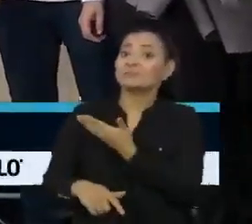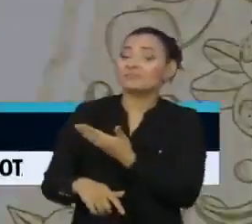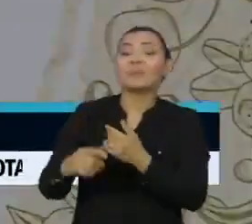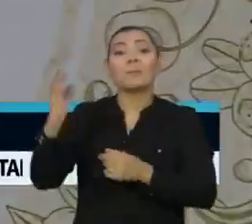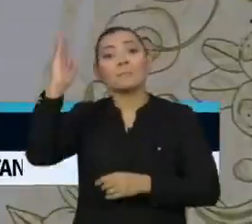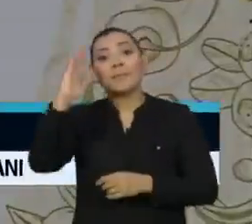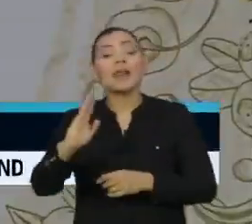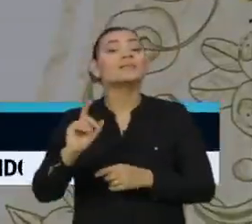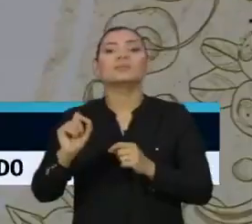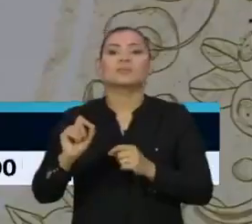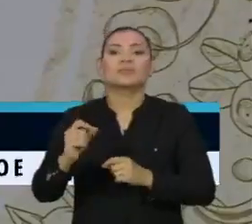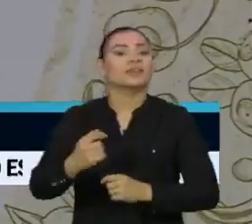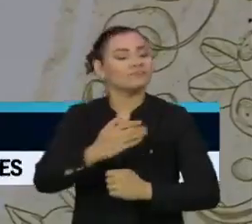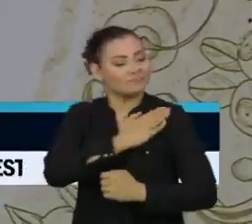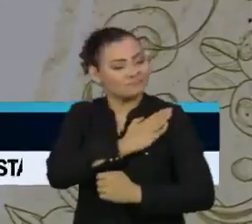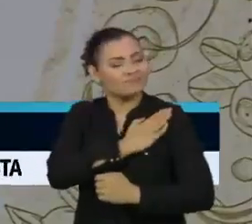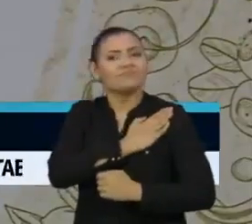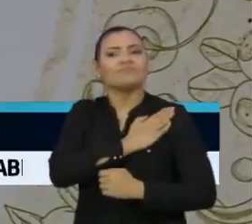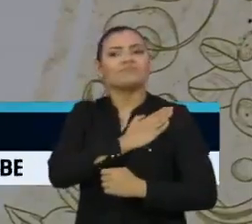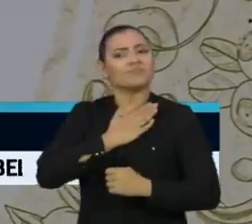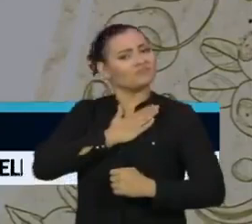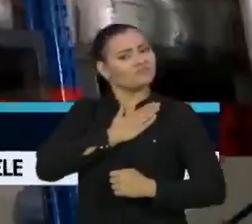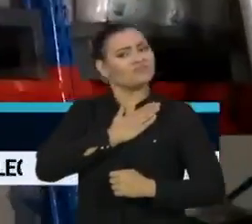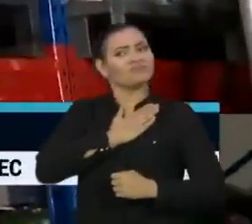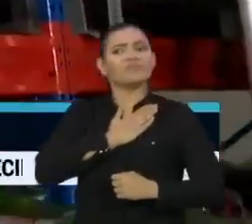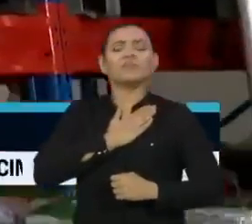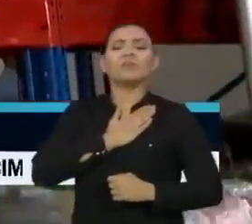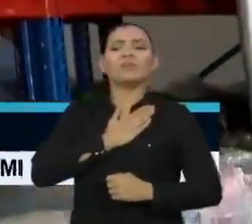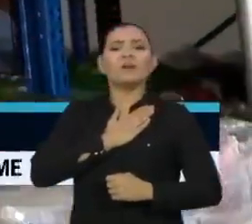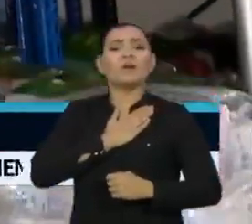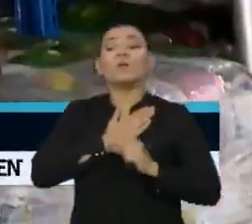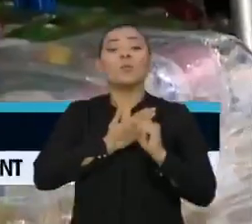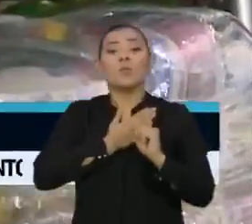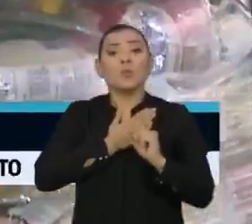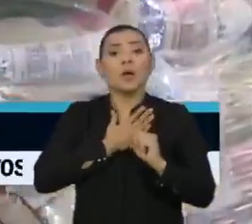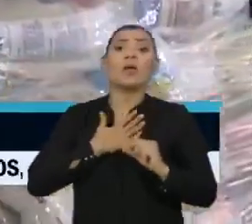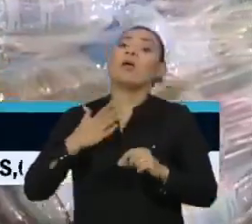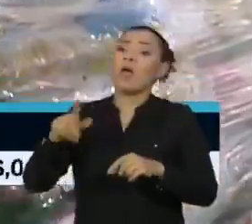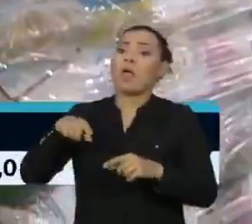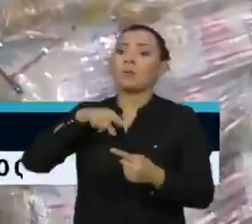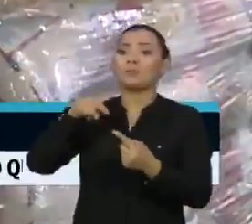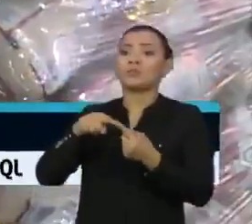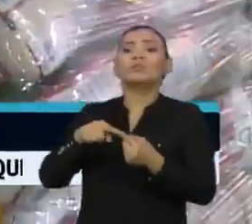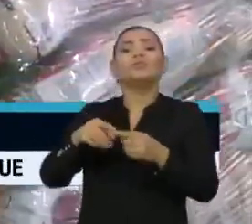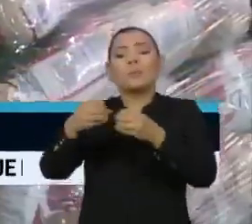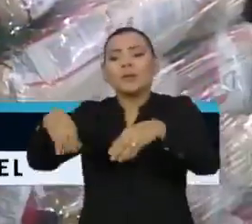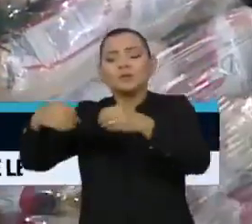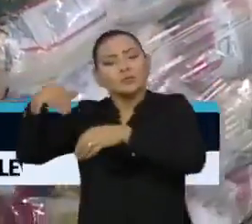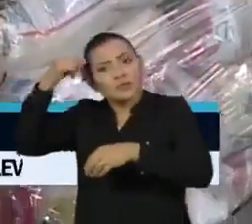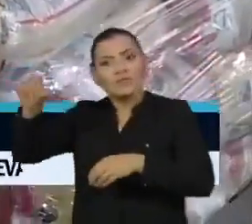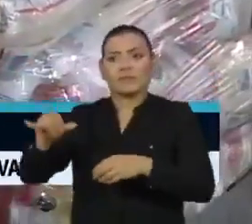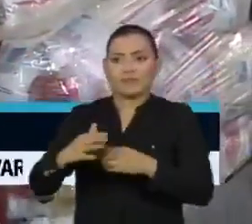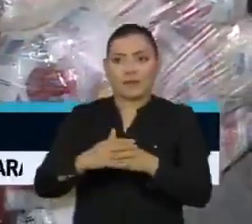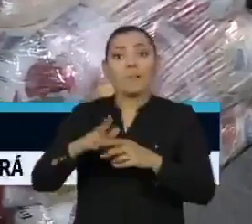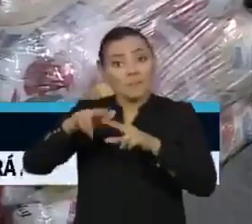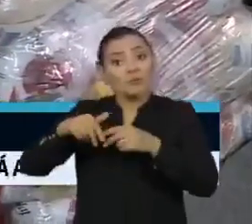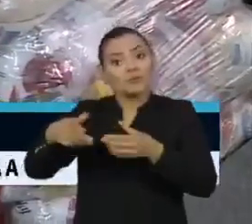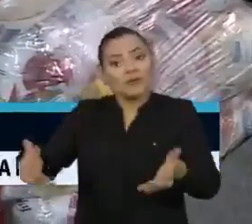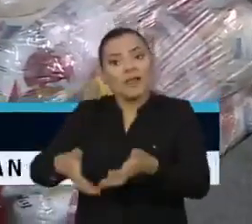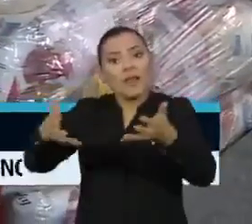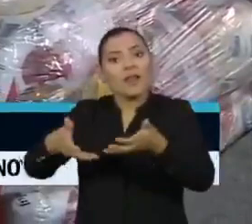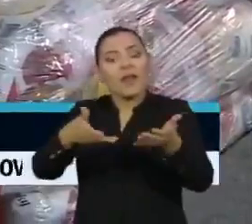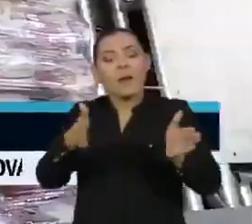do Brasil Fraterno. Iniciativa que tem como objetivo amenizar os impactos sociais e econômicos da pandemia